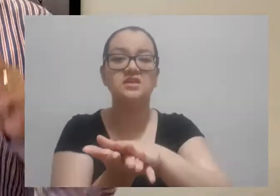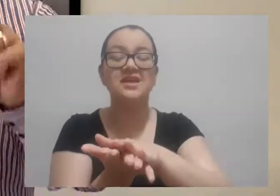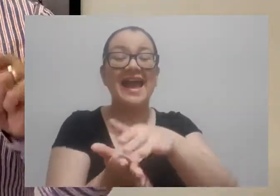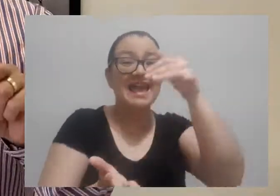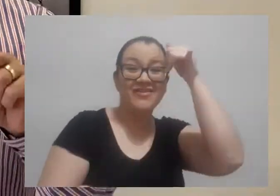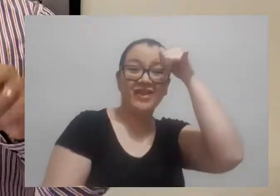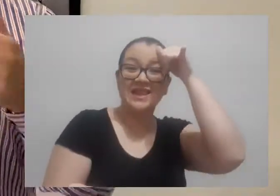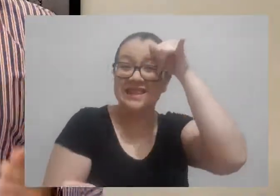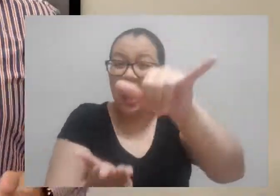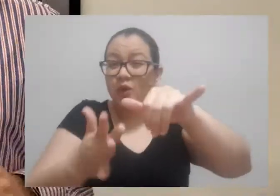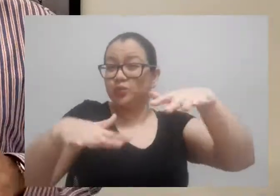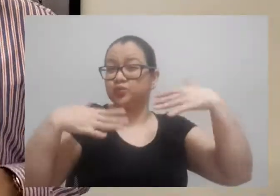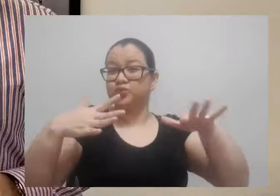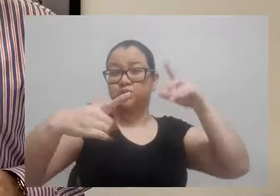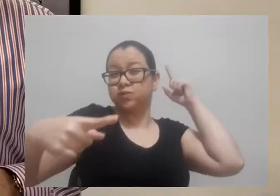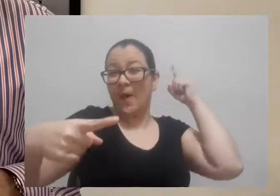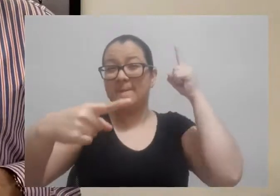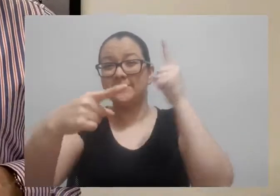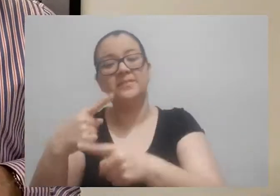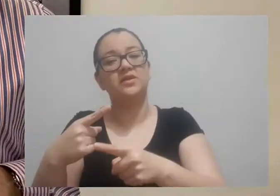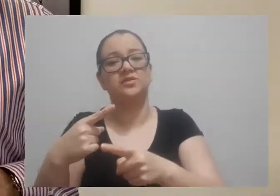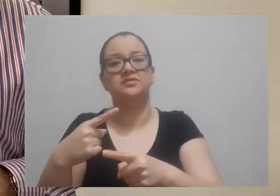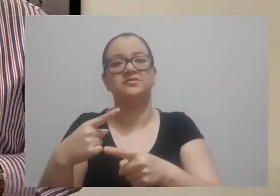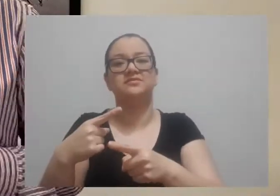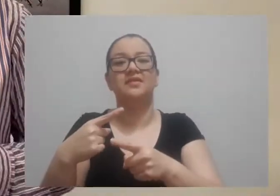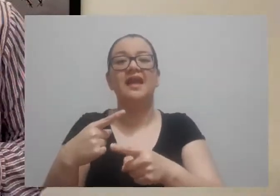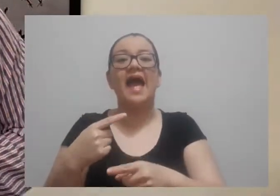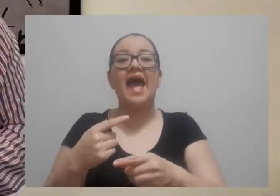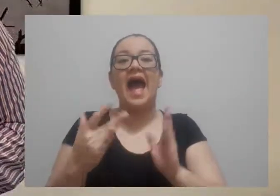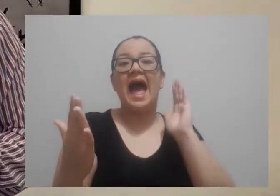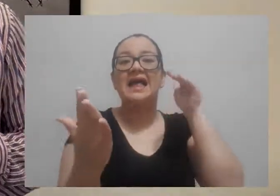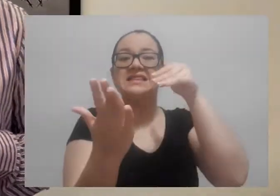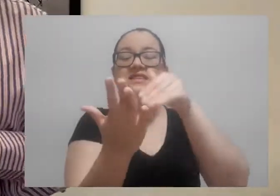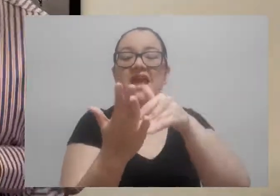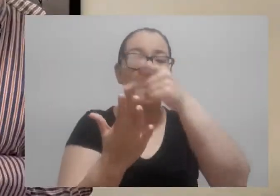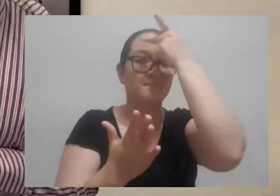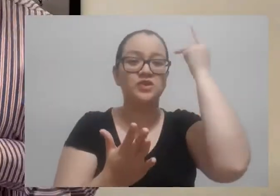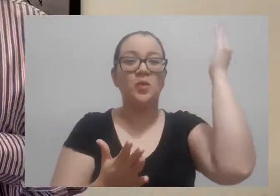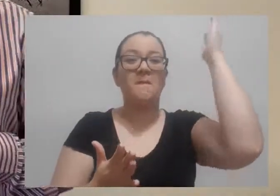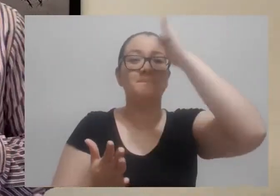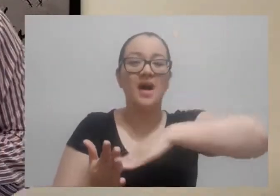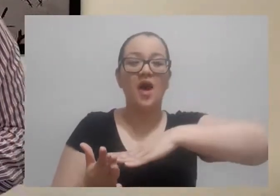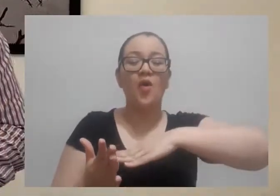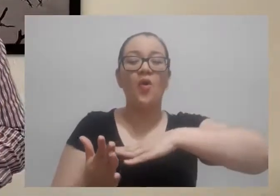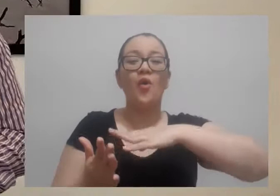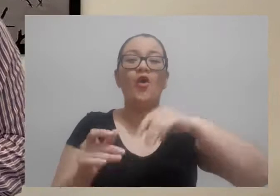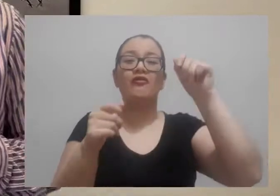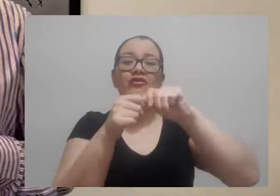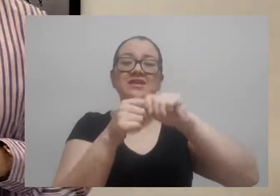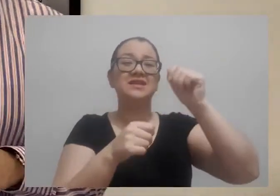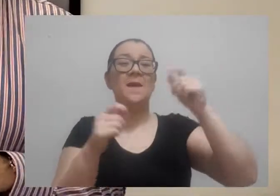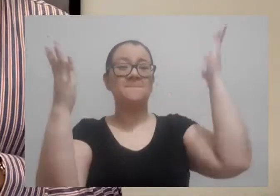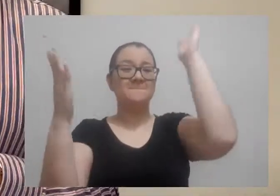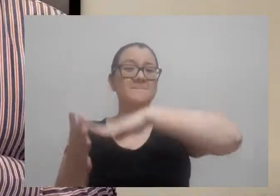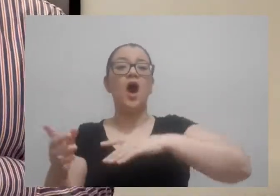perversa dobre a injúria contra nós. O ponto que Jesus enfatiza aqui é muito claro, irmãos. O cristão,